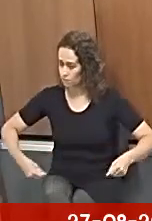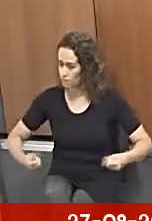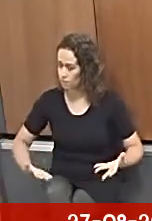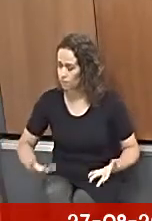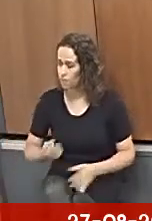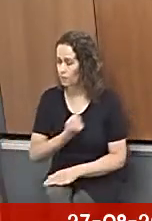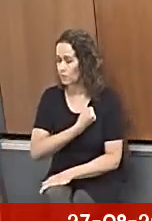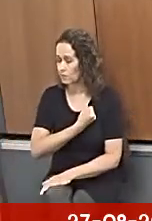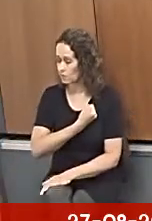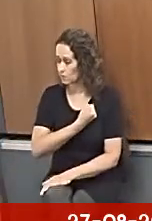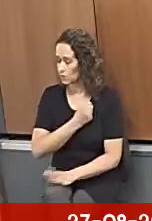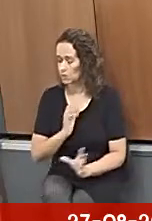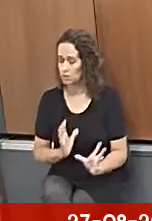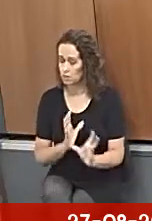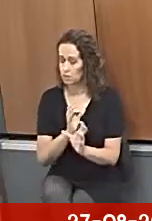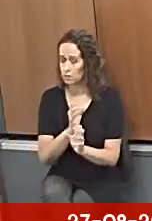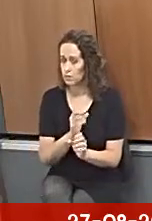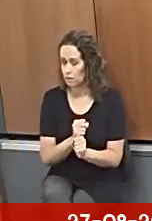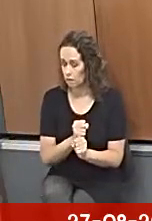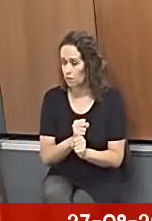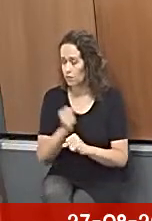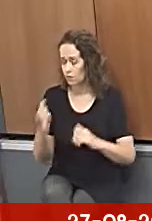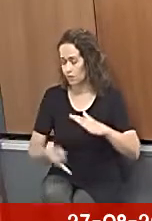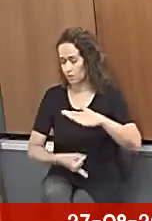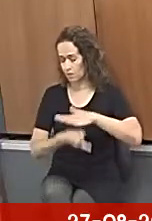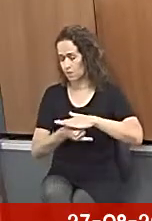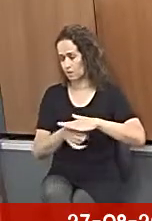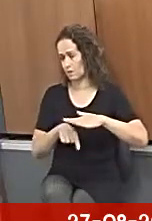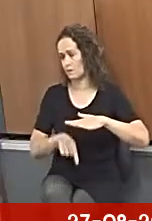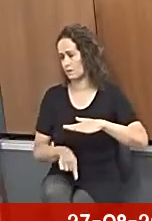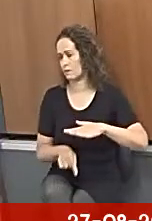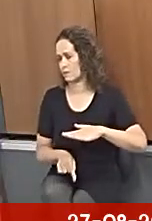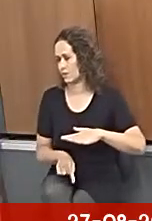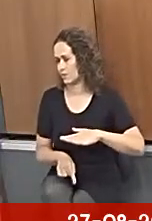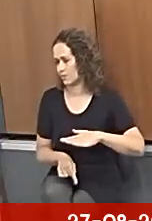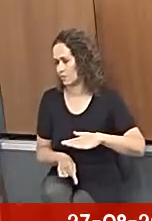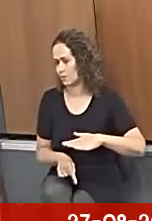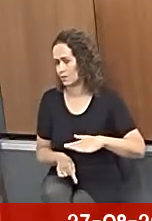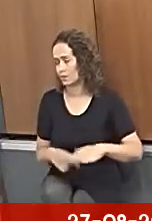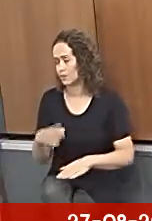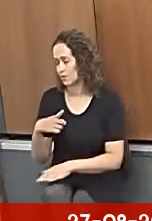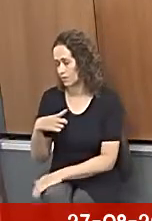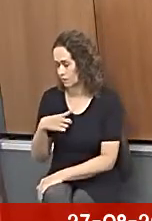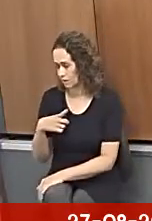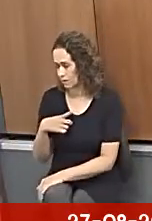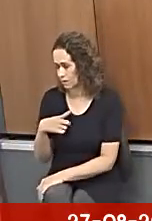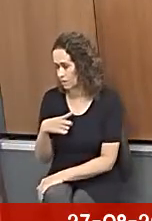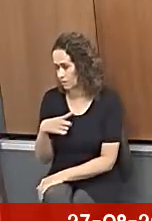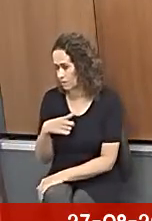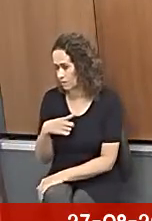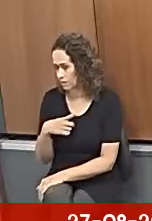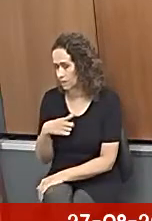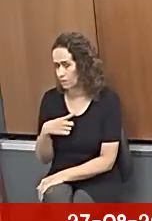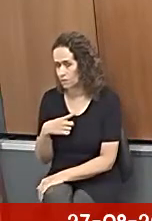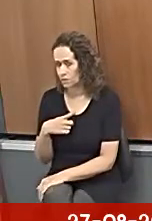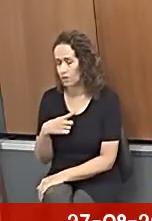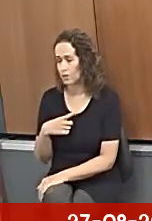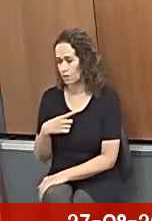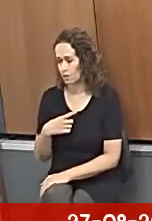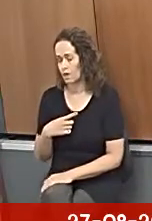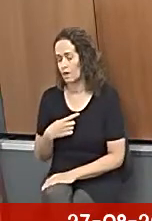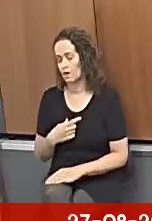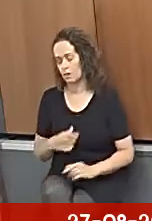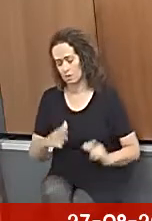número adequado foram deslocados para o anel inferior do estádio né não existe nem assim tão acessível para